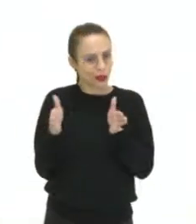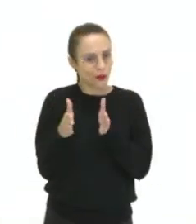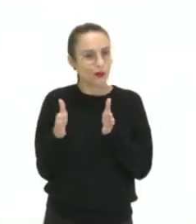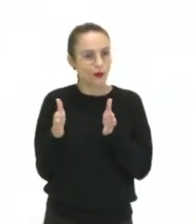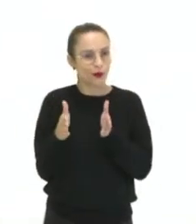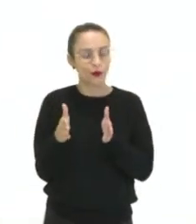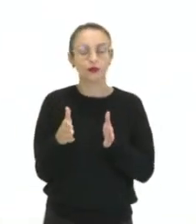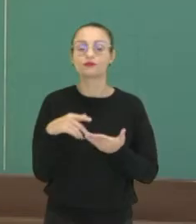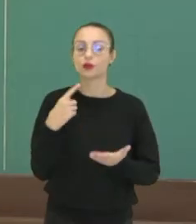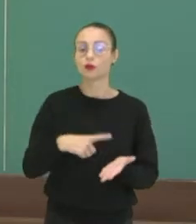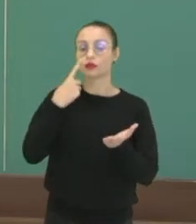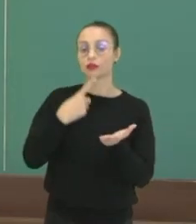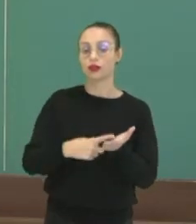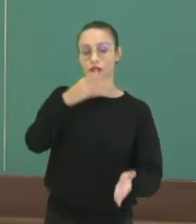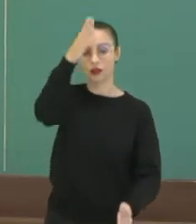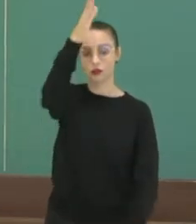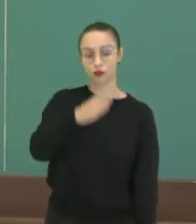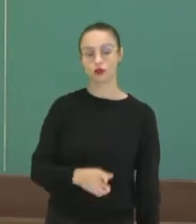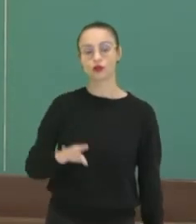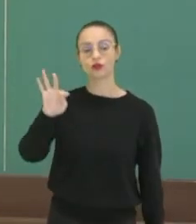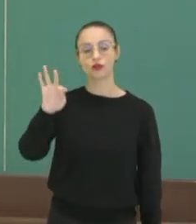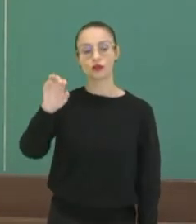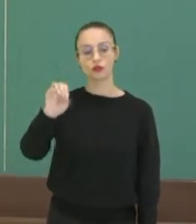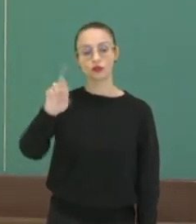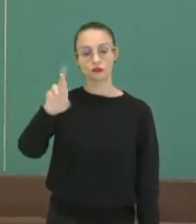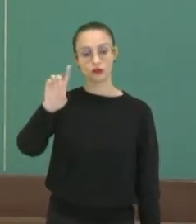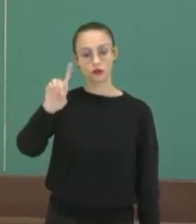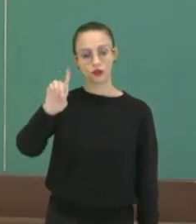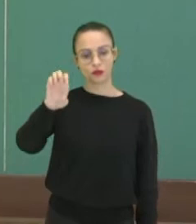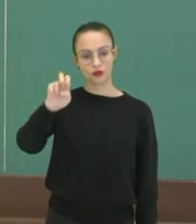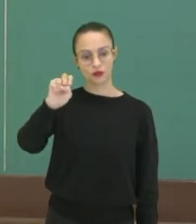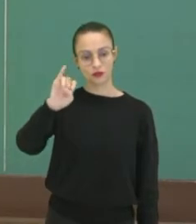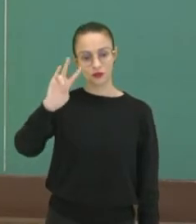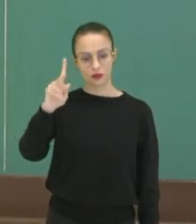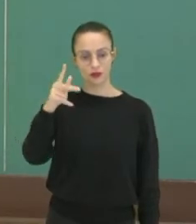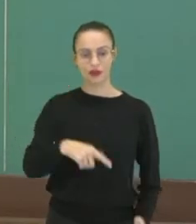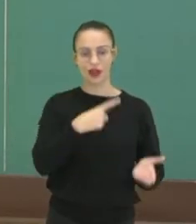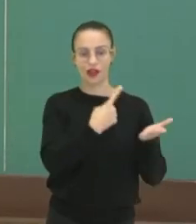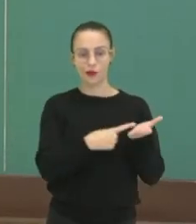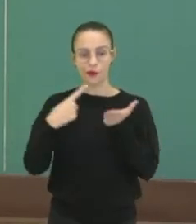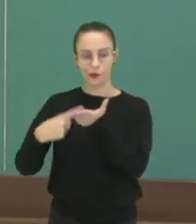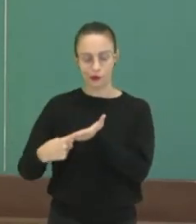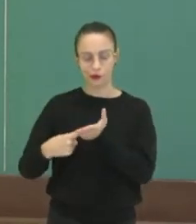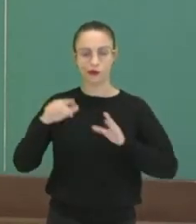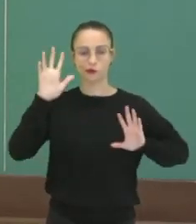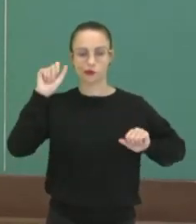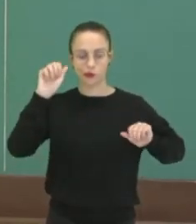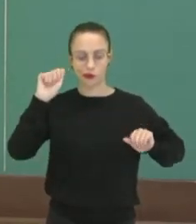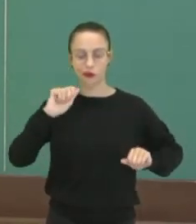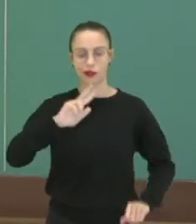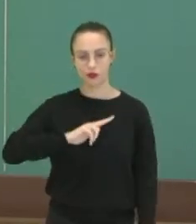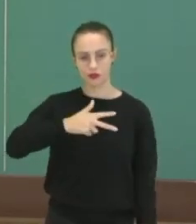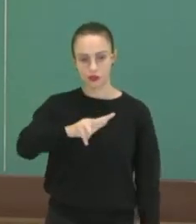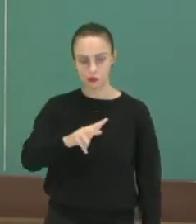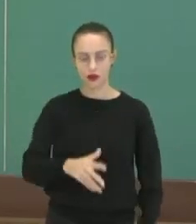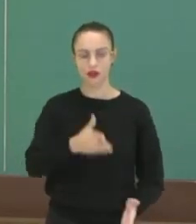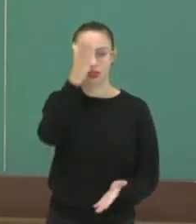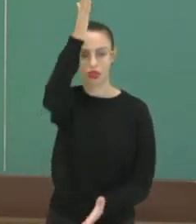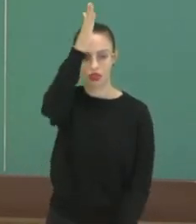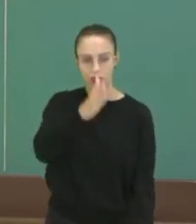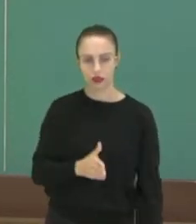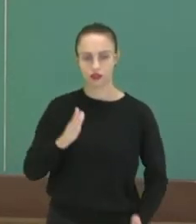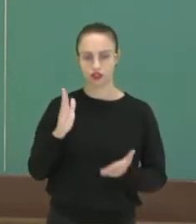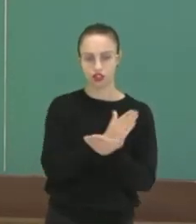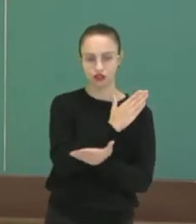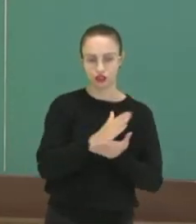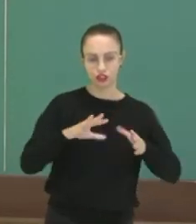o Tratado de Tordesilhas, que foi aquele acordo feito entre Portugal e Espanha para dividir as novas terras descobertas, né,